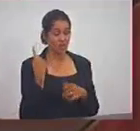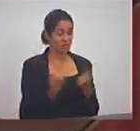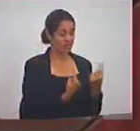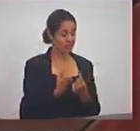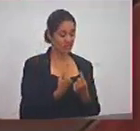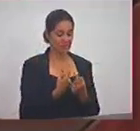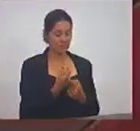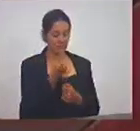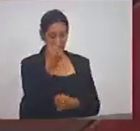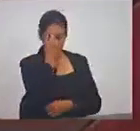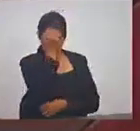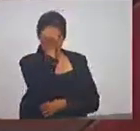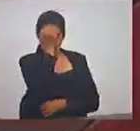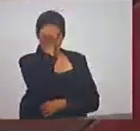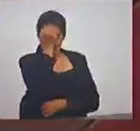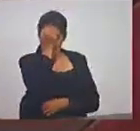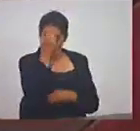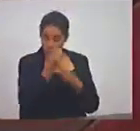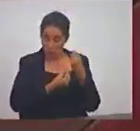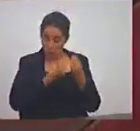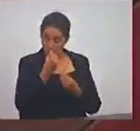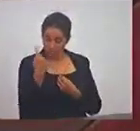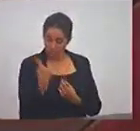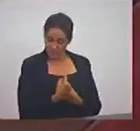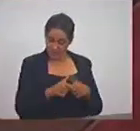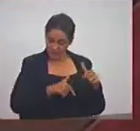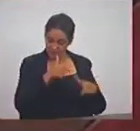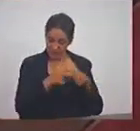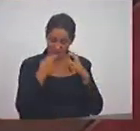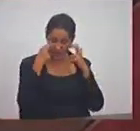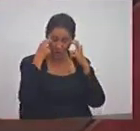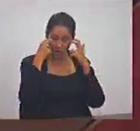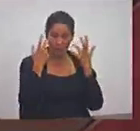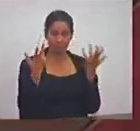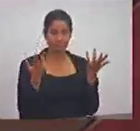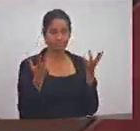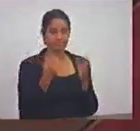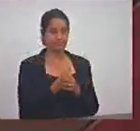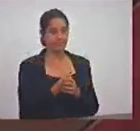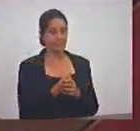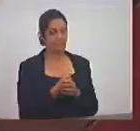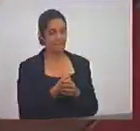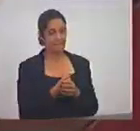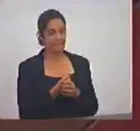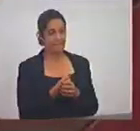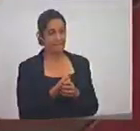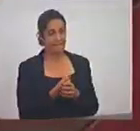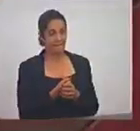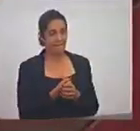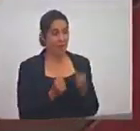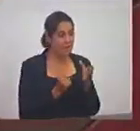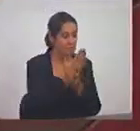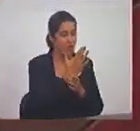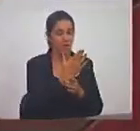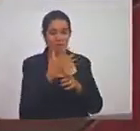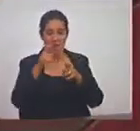Porque é a população quem sofre, são vocês que estamos assistindo que sofrem com isso. É aprovando o projeto para criar cargo, gente. Em